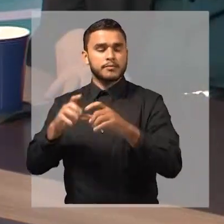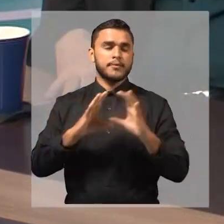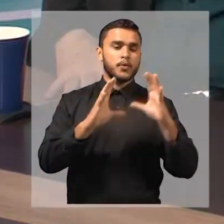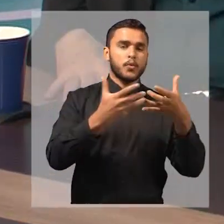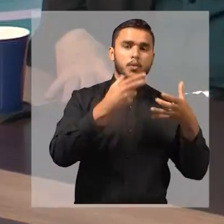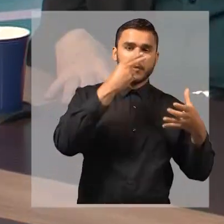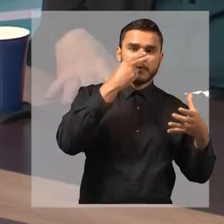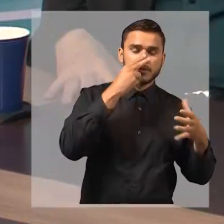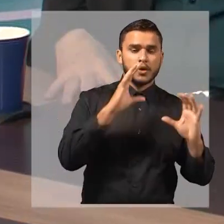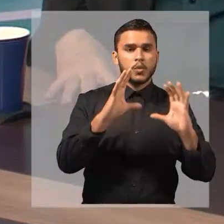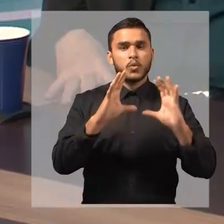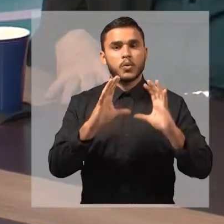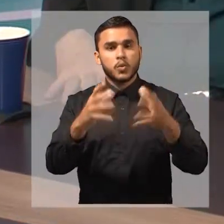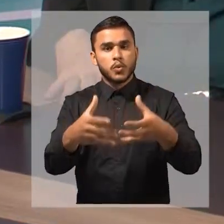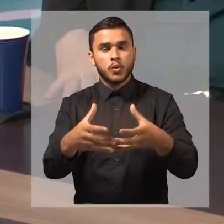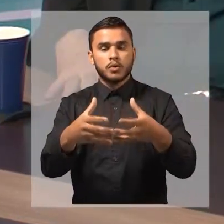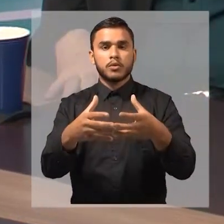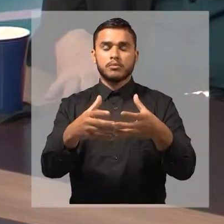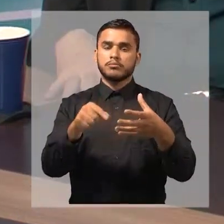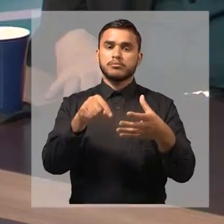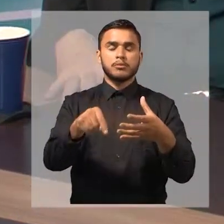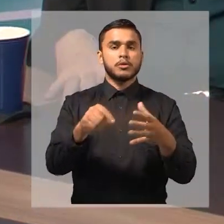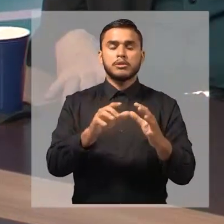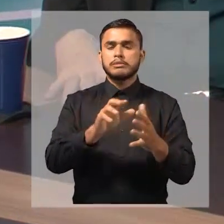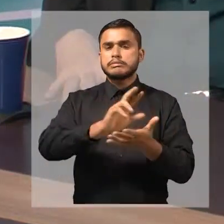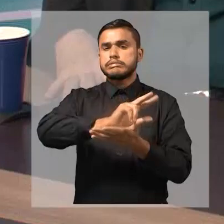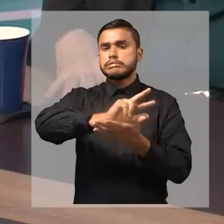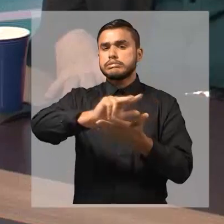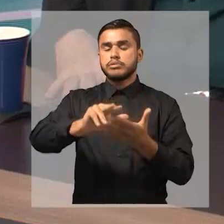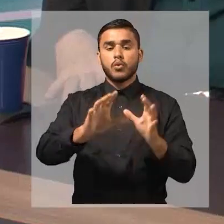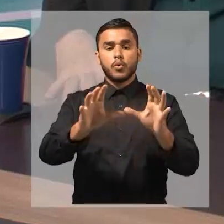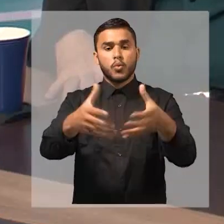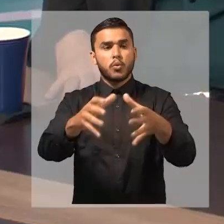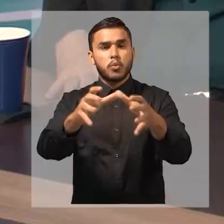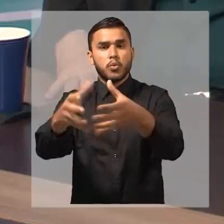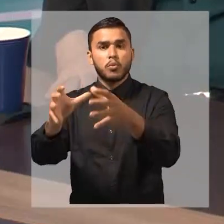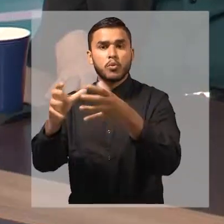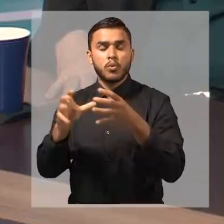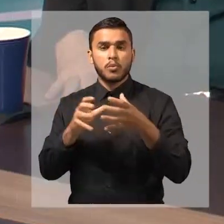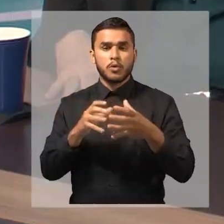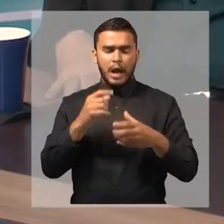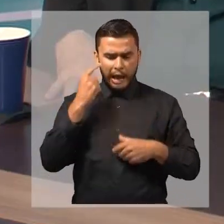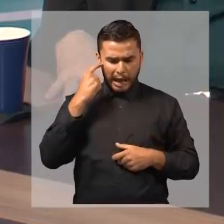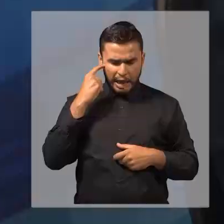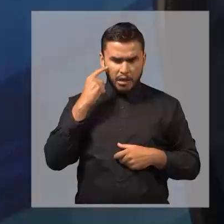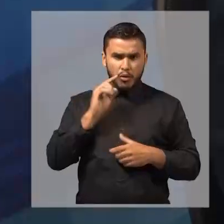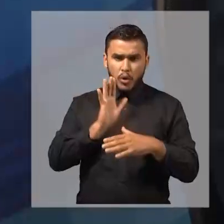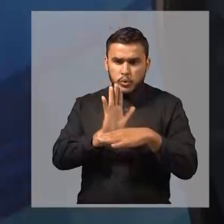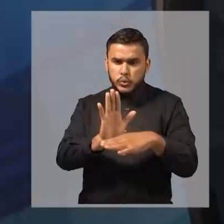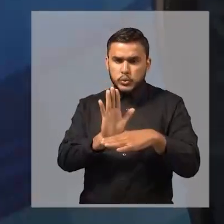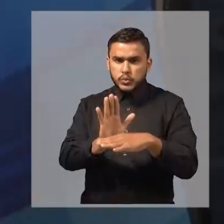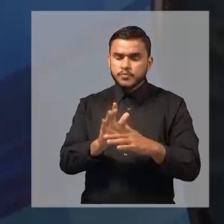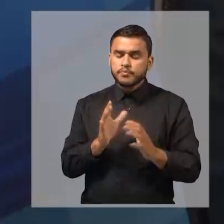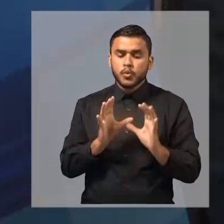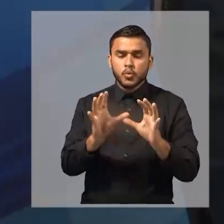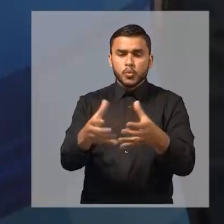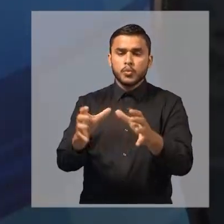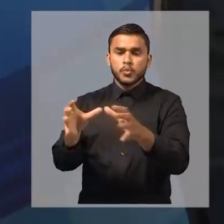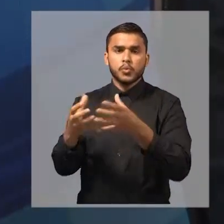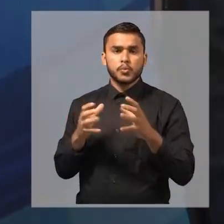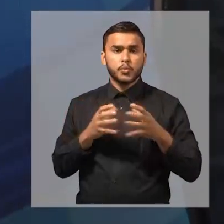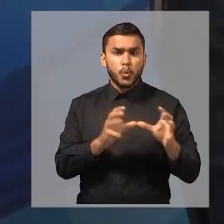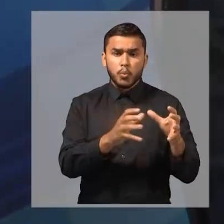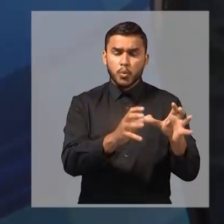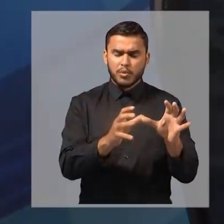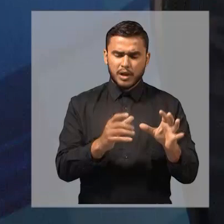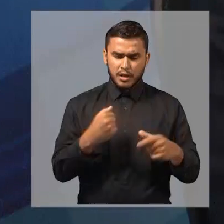de mudar o ministro, de mudar um funcionário, de fazer... E os partidos, né, quer dizer, é uma